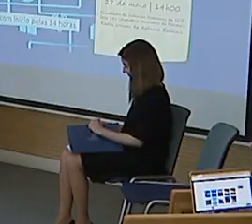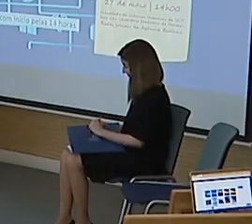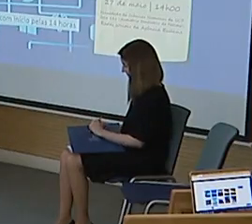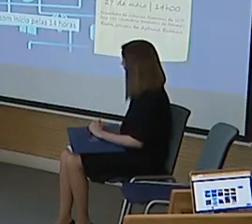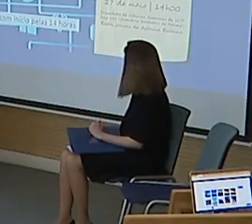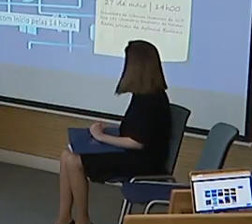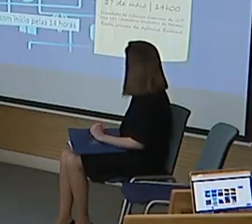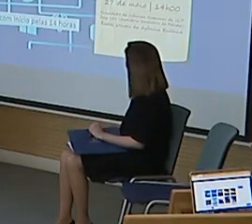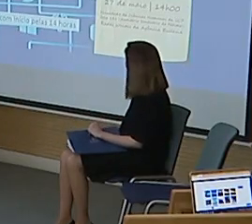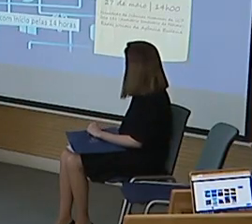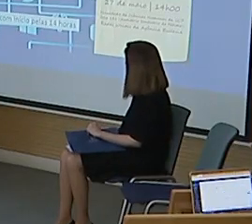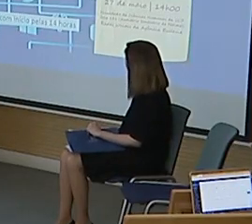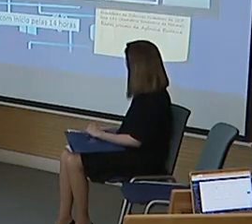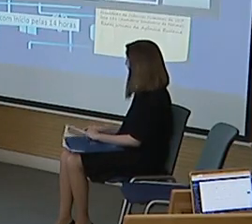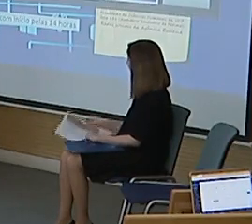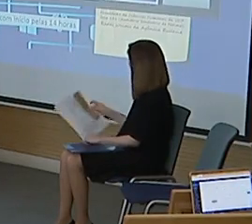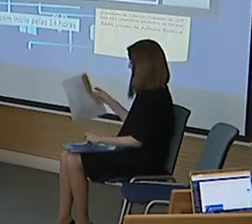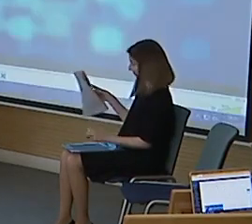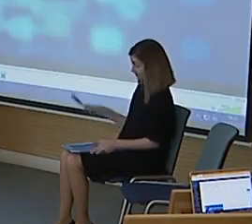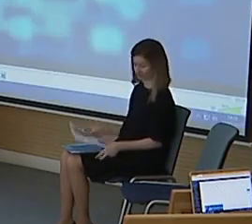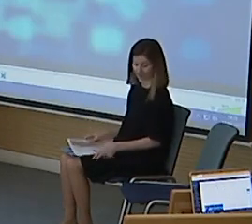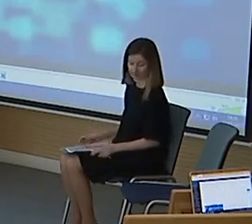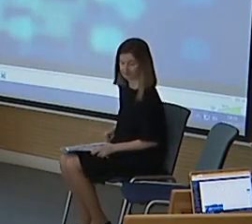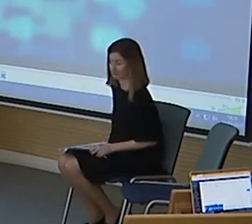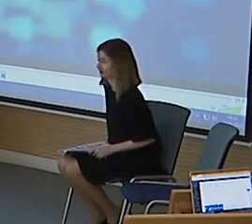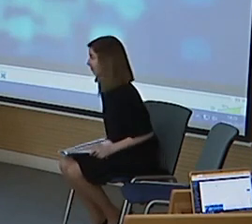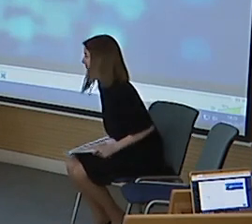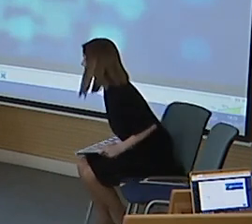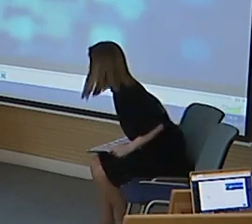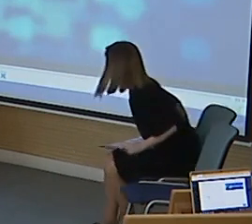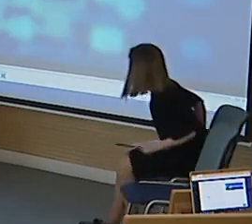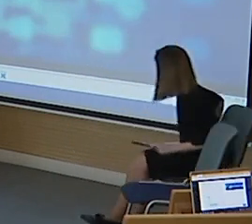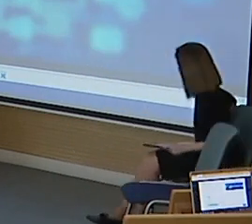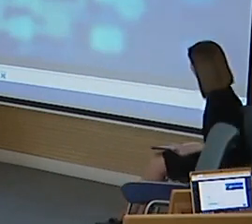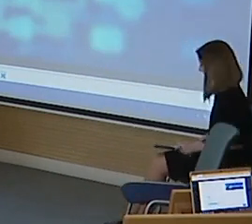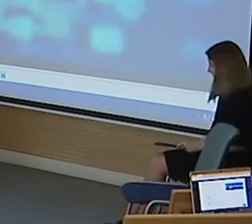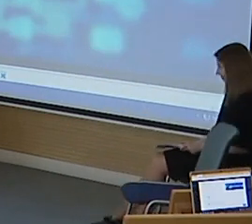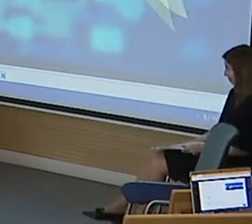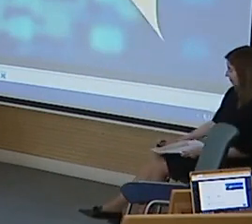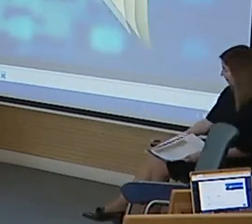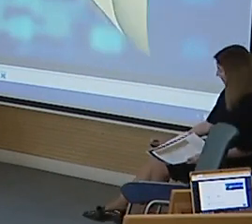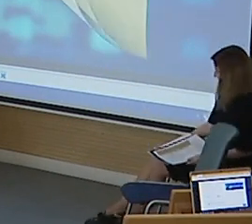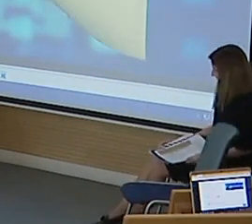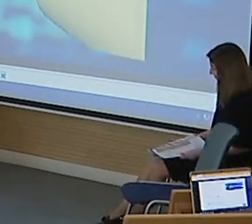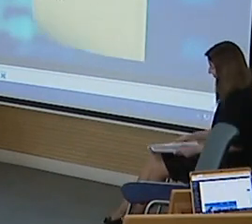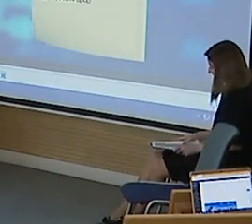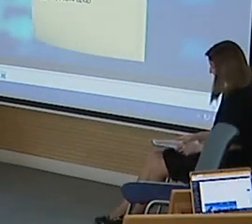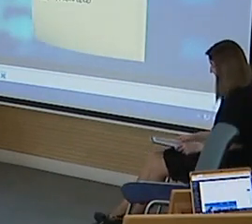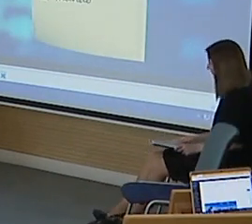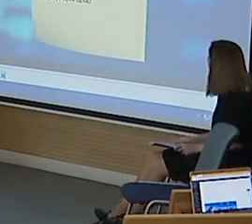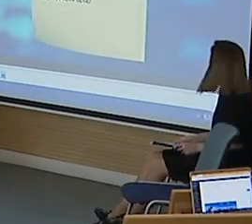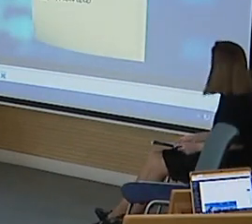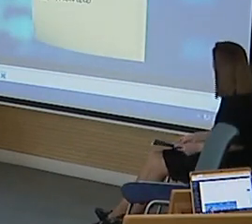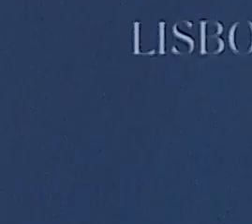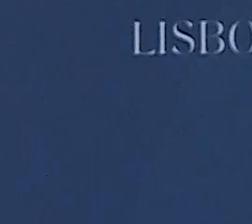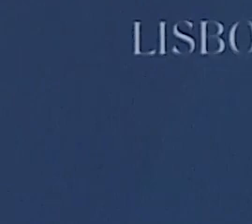da Universidade Católica Portuguesa. Alunos e professores debateram pontos fortes e debilidades da relação da Igreja com